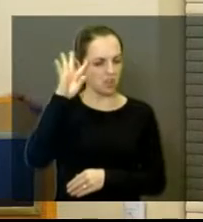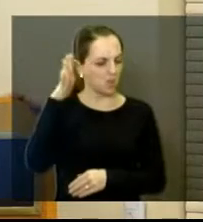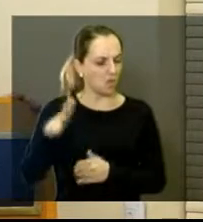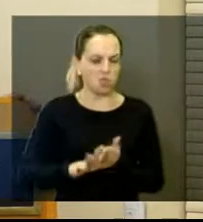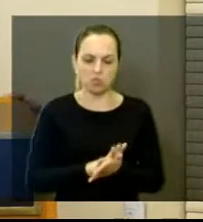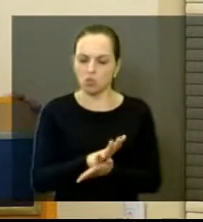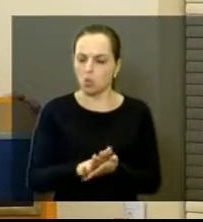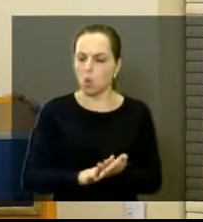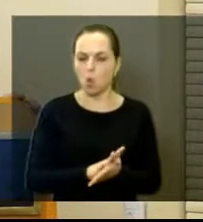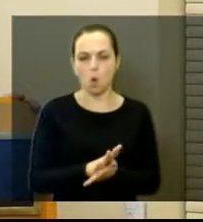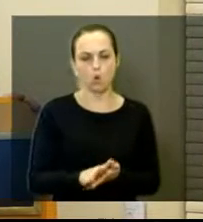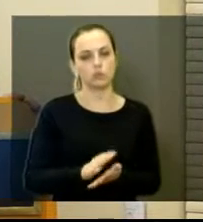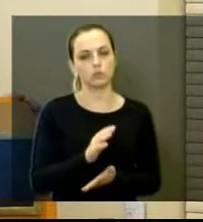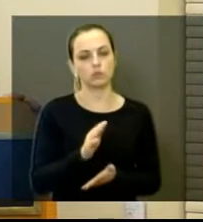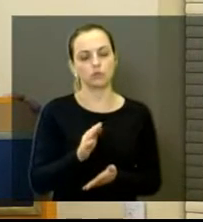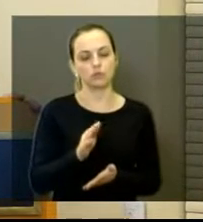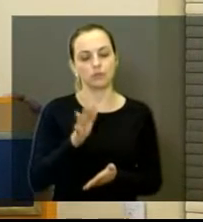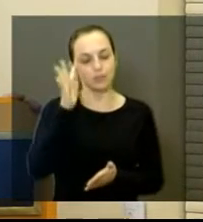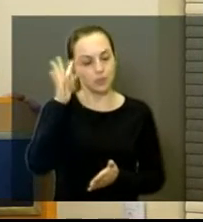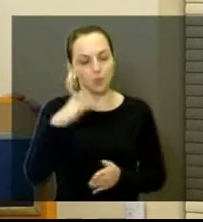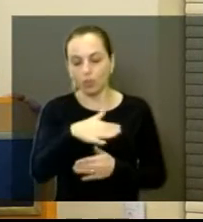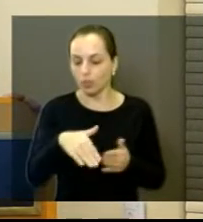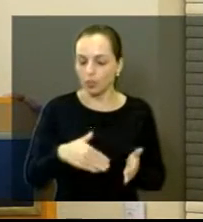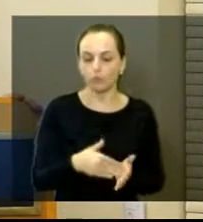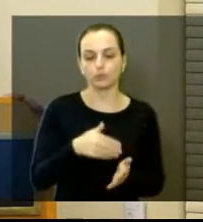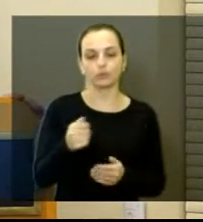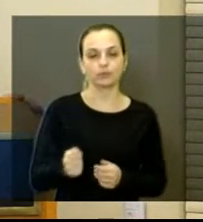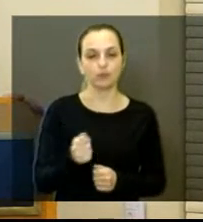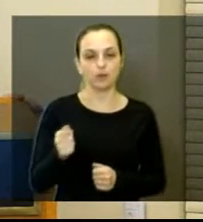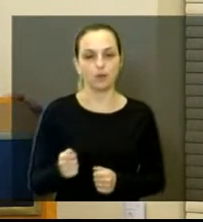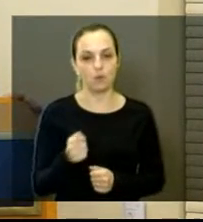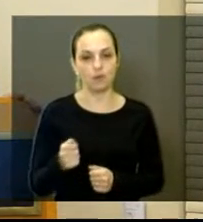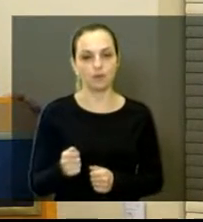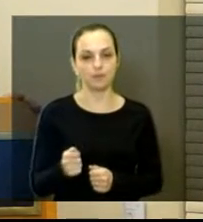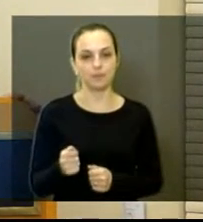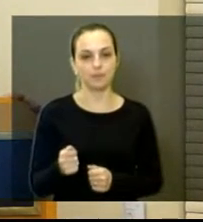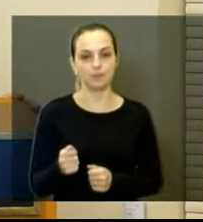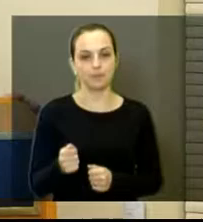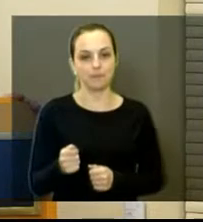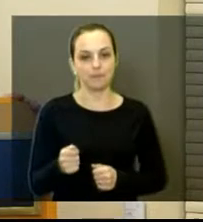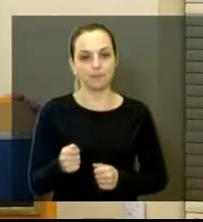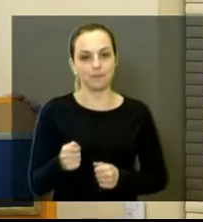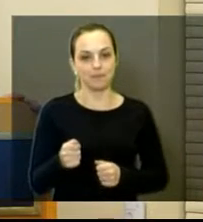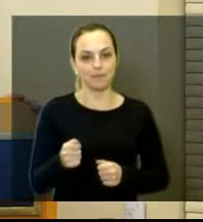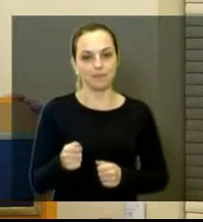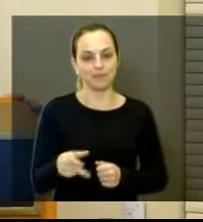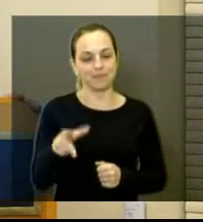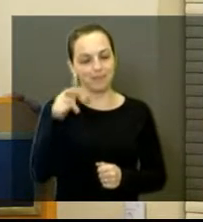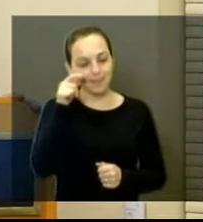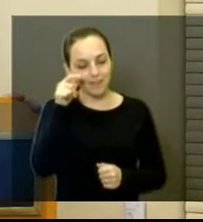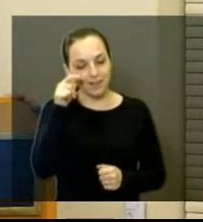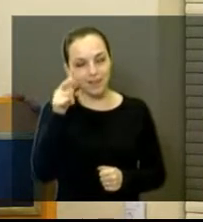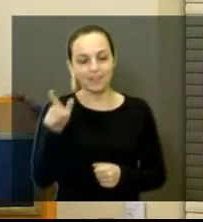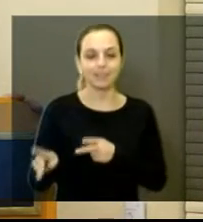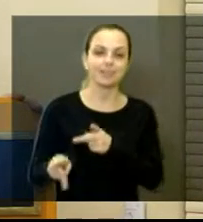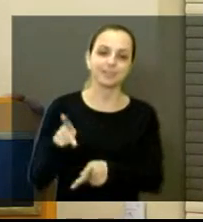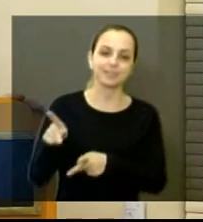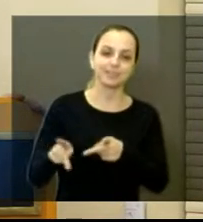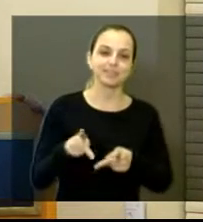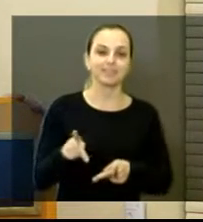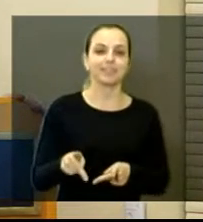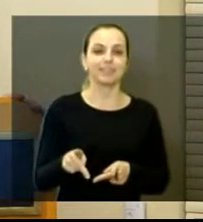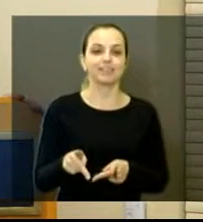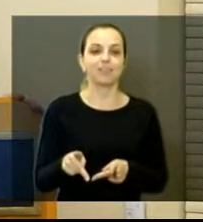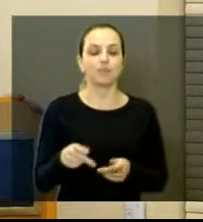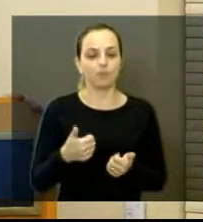da cidade. Então, essa fala, eu alerto a população, todo mundo conhece, eu acredito, quem acompanha